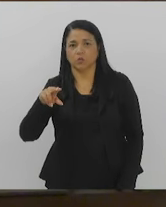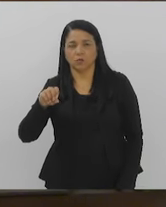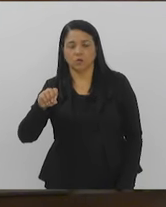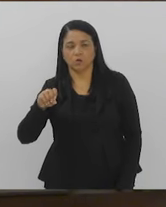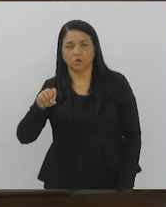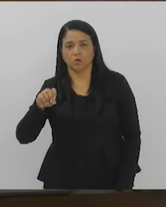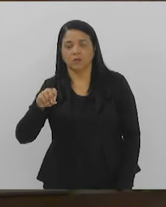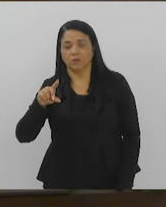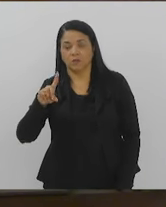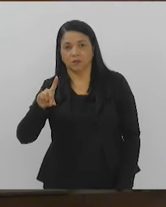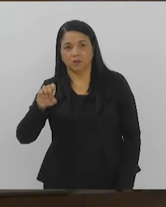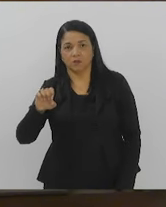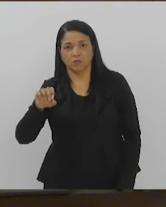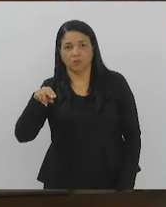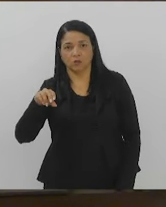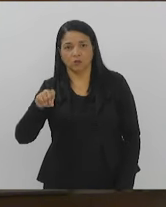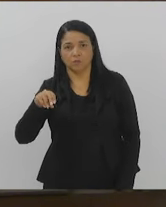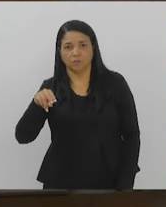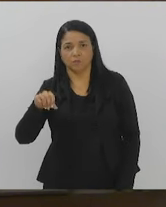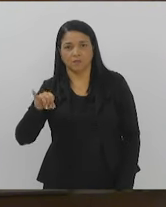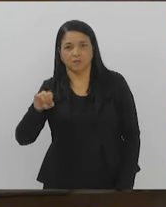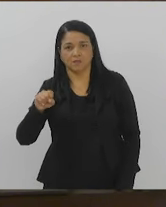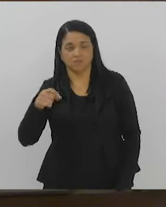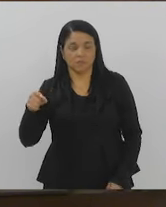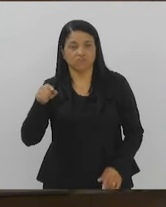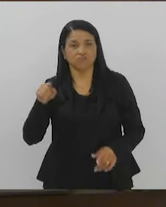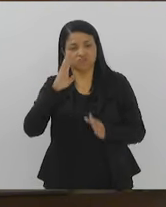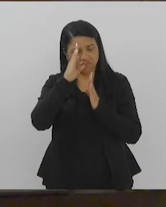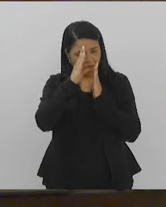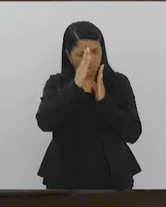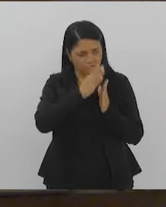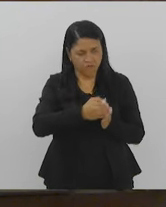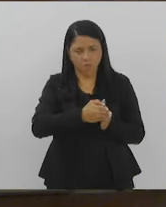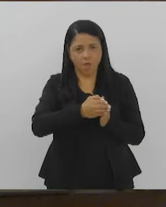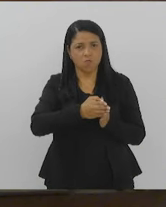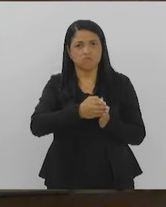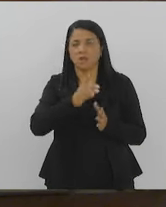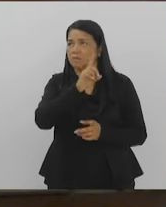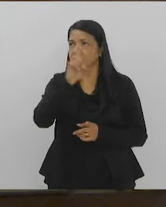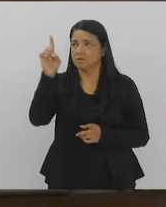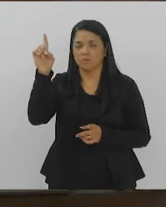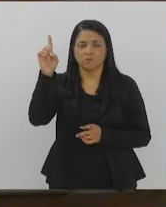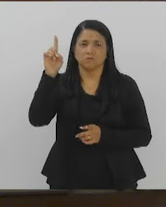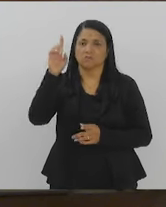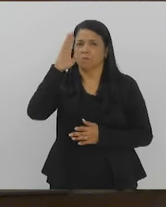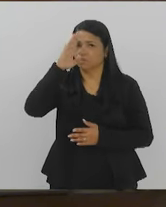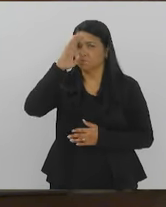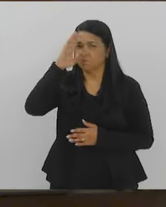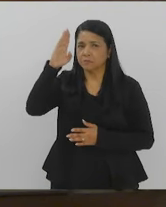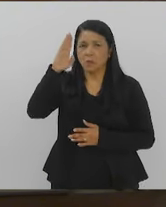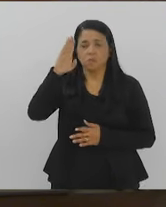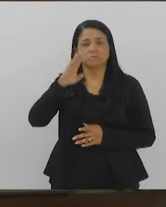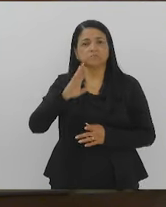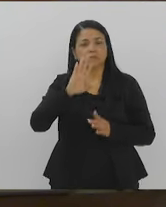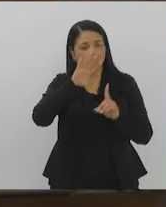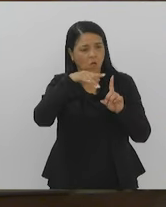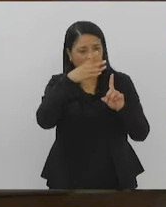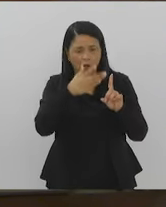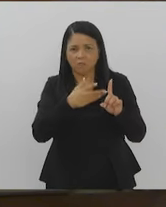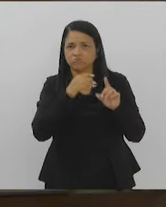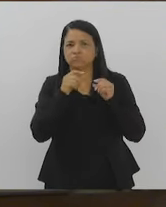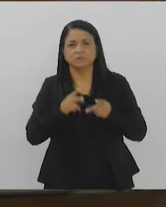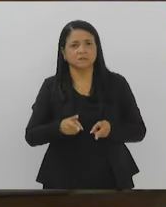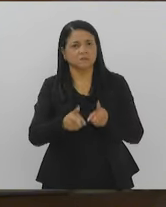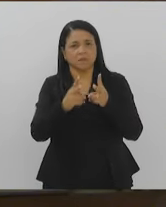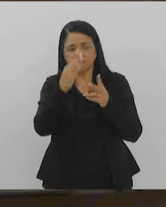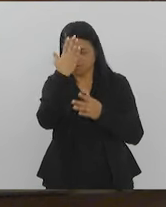fiel, leal ao nosso Senhor Jesus e honrá-lo a todo momento, desde a